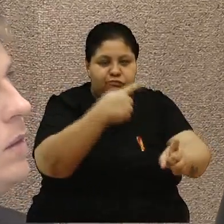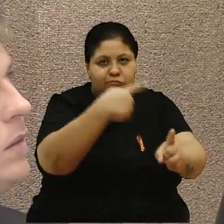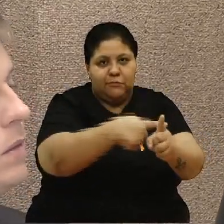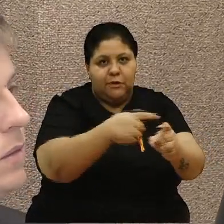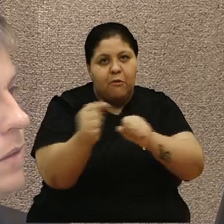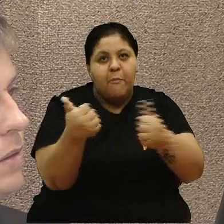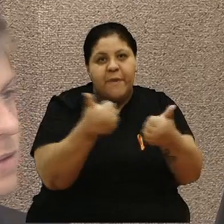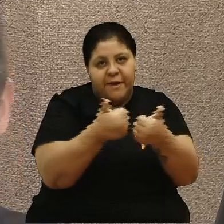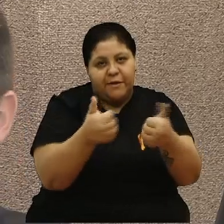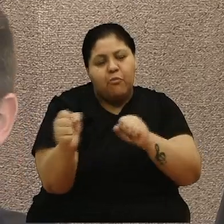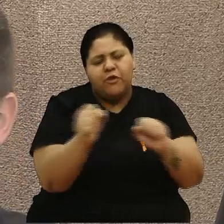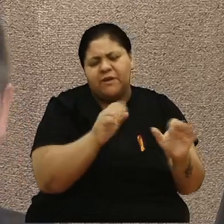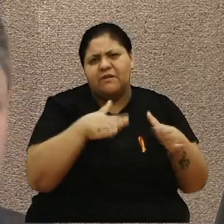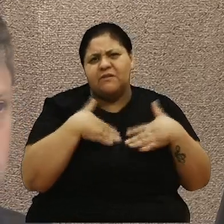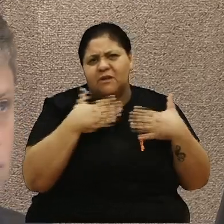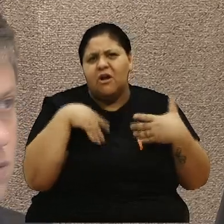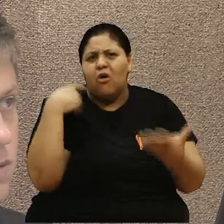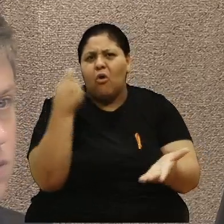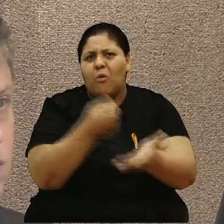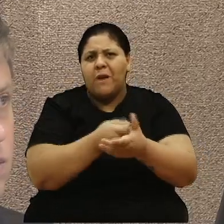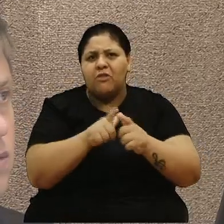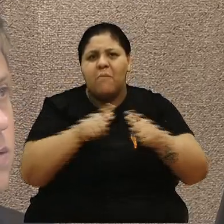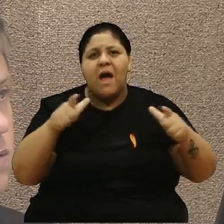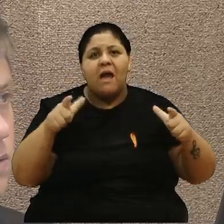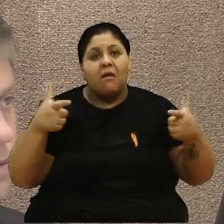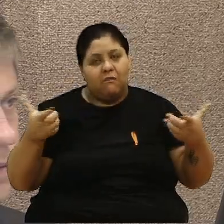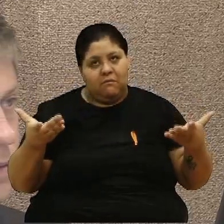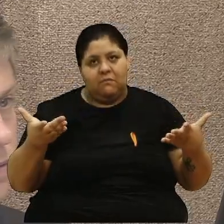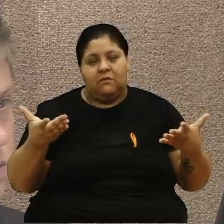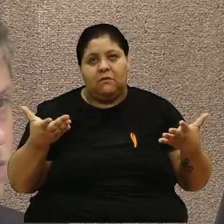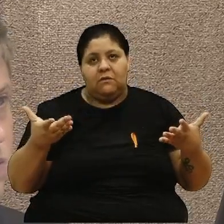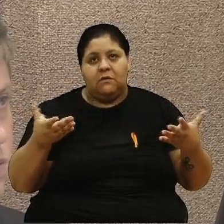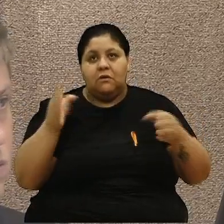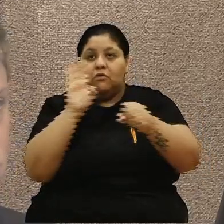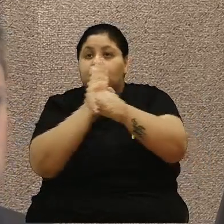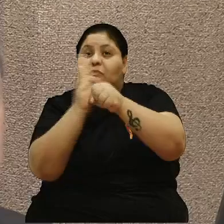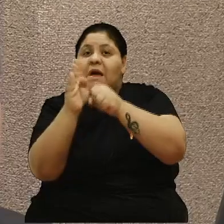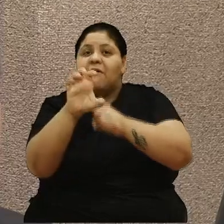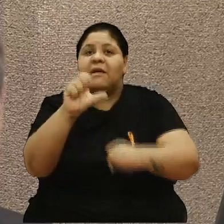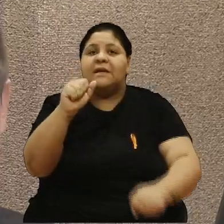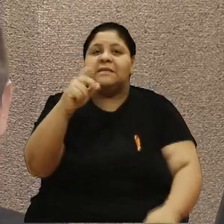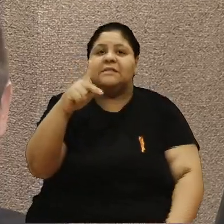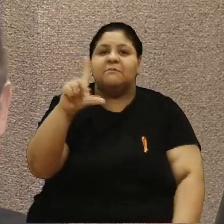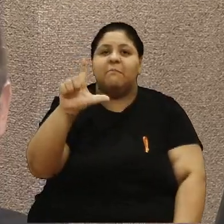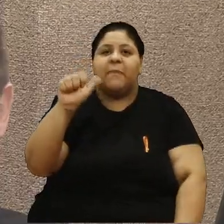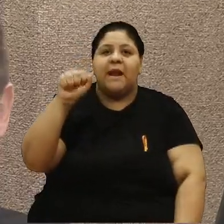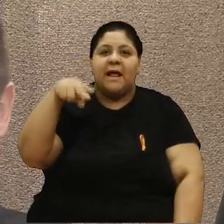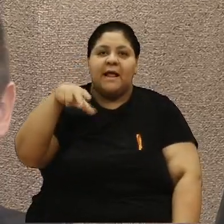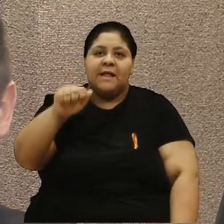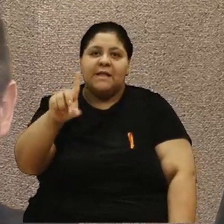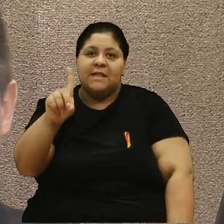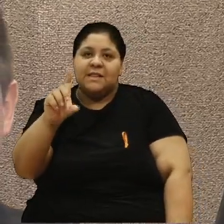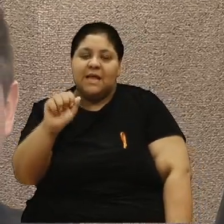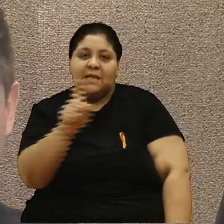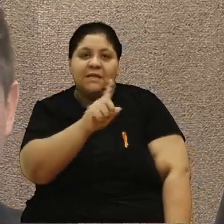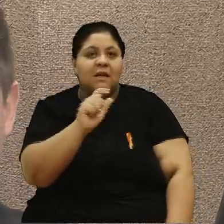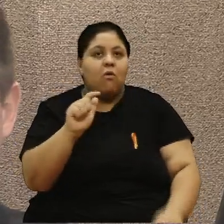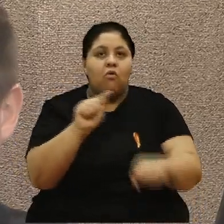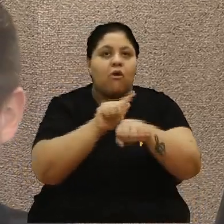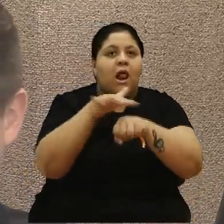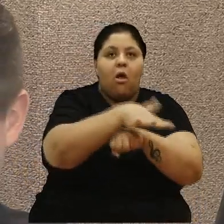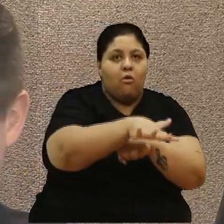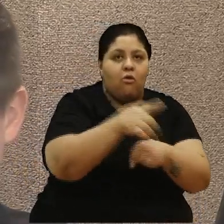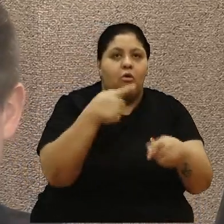Poderiam ter tranquilamente comprado uma área maior, no sentido do bairro Esplanada, não no sentido Galópolis.